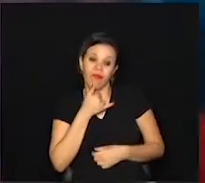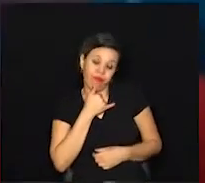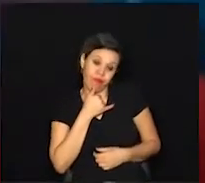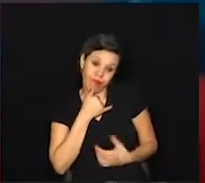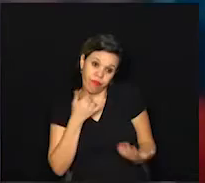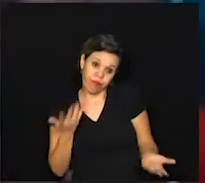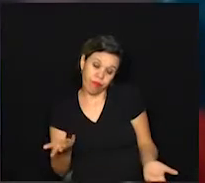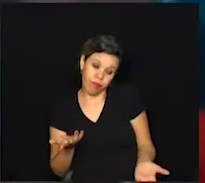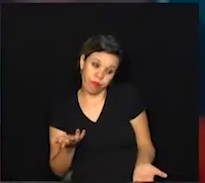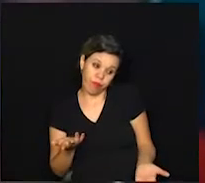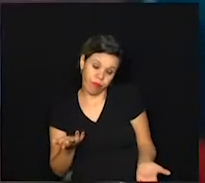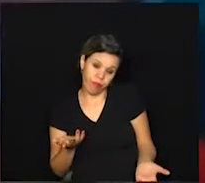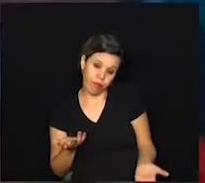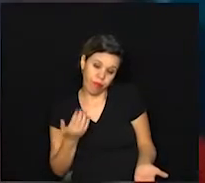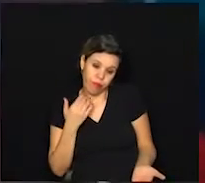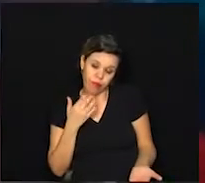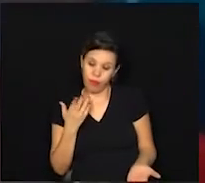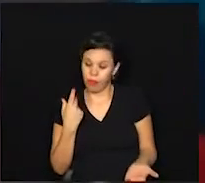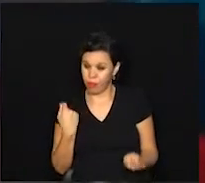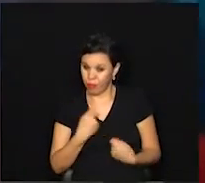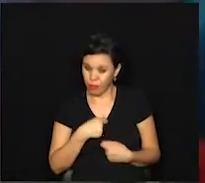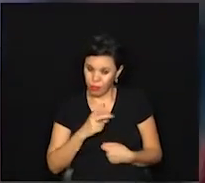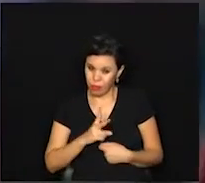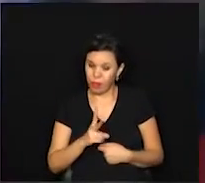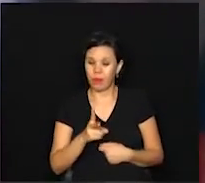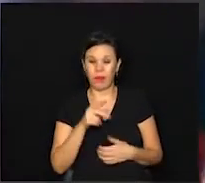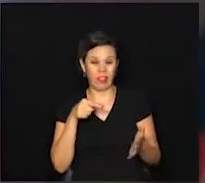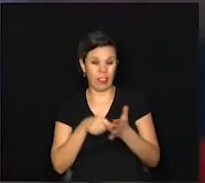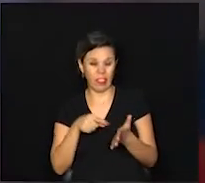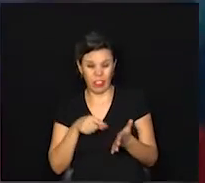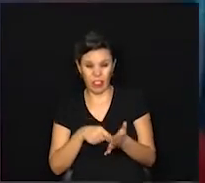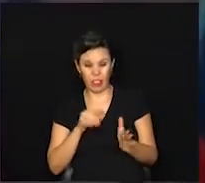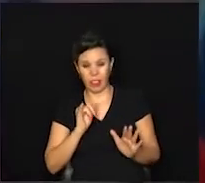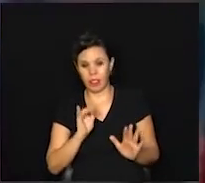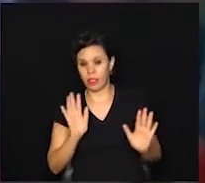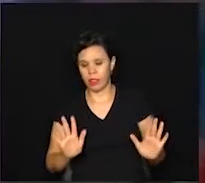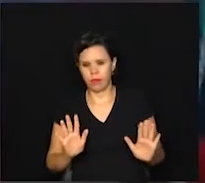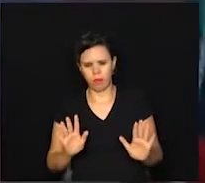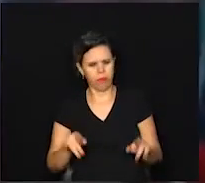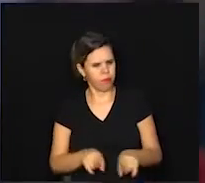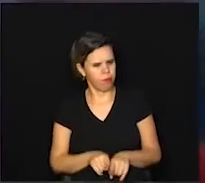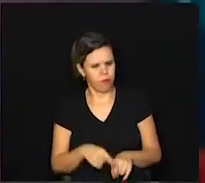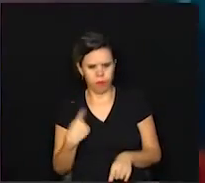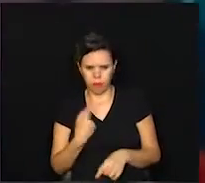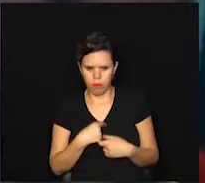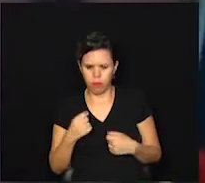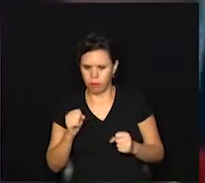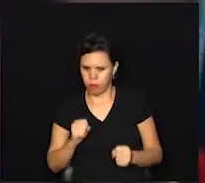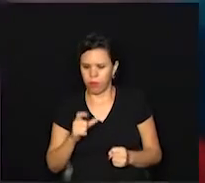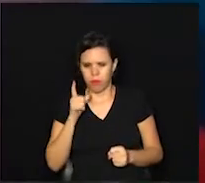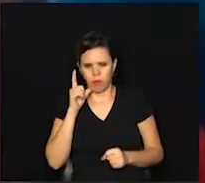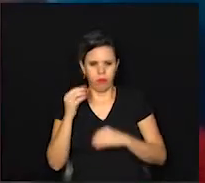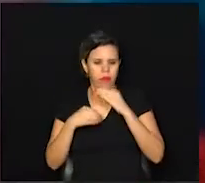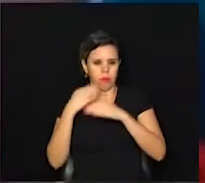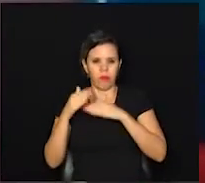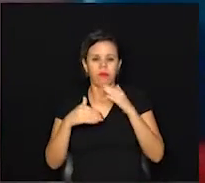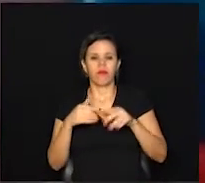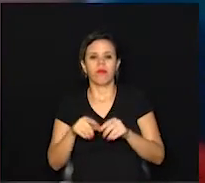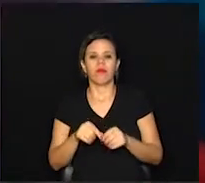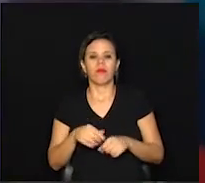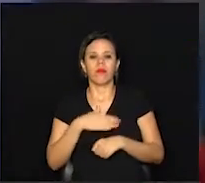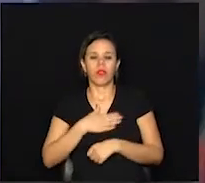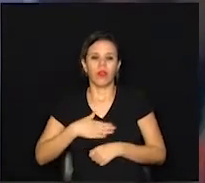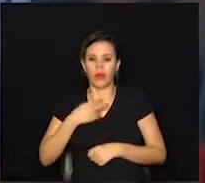É lamentável e a gente tem que permanentemente denunciar. Mas, além da denúncia, nós podemos tentar construir, e é isso que eu gostaria